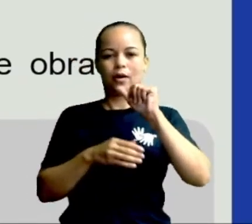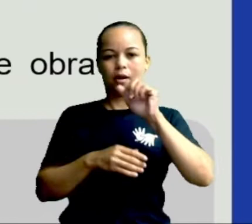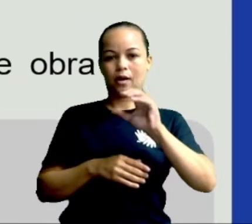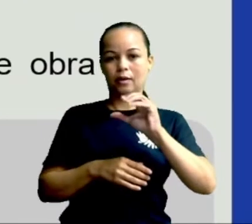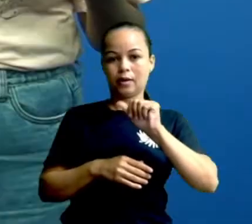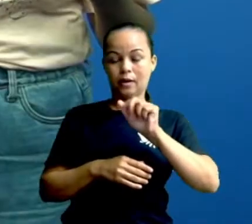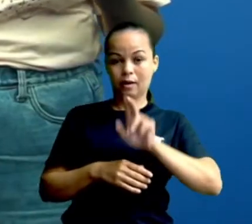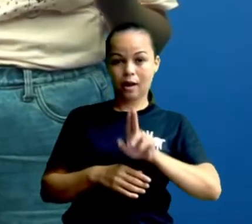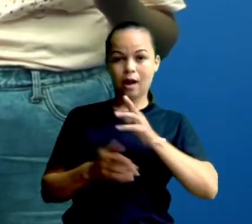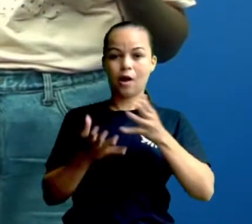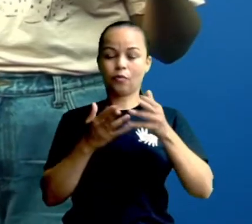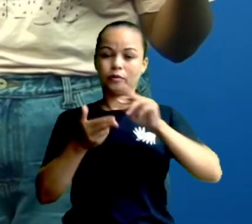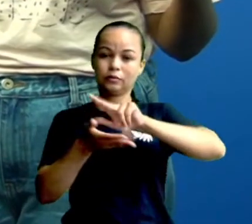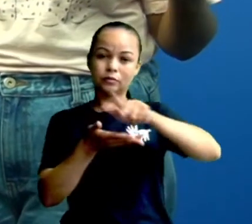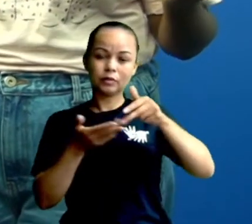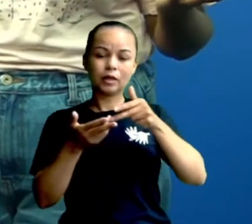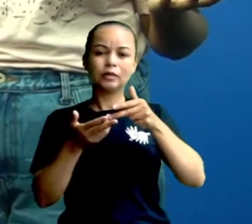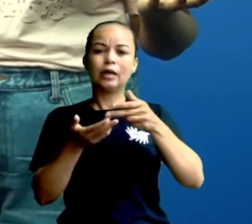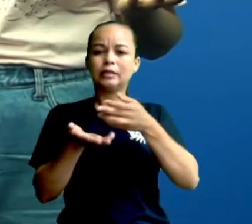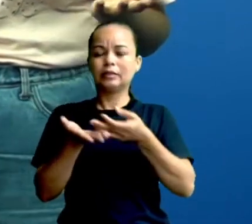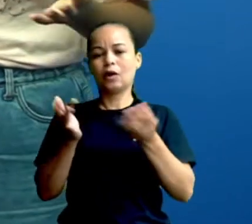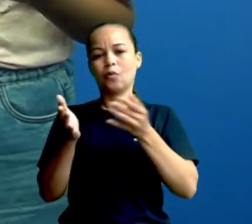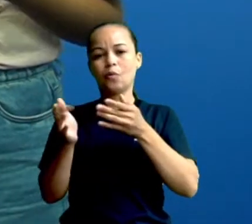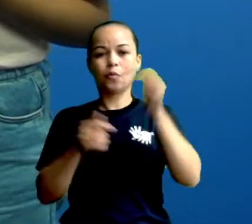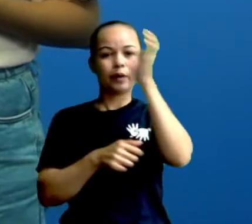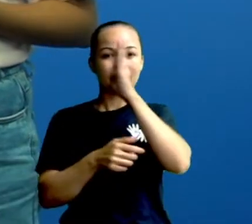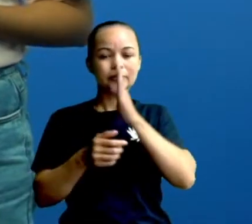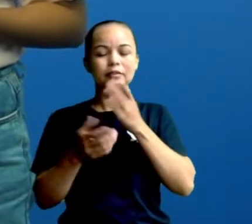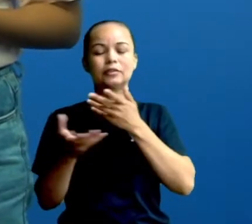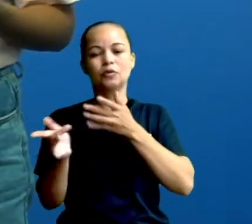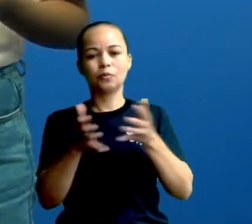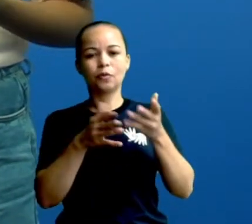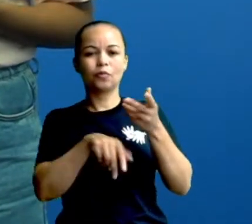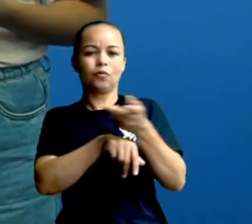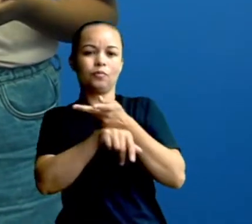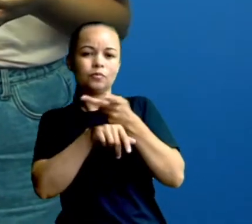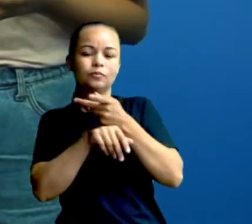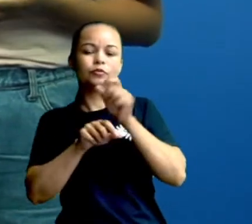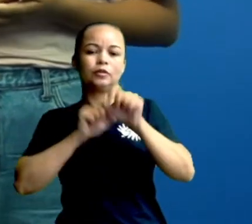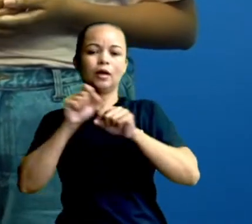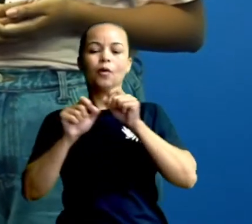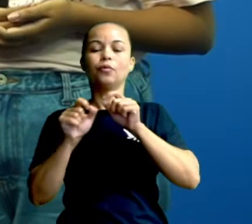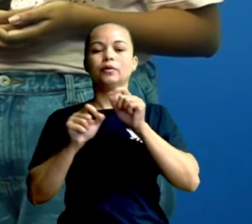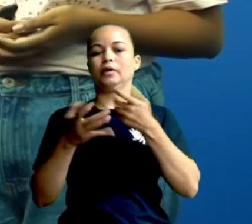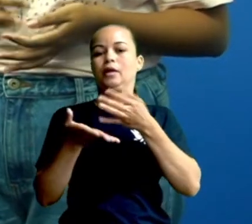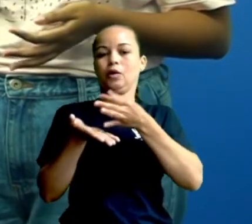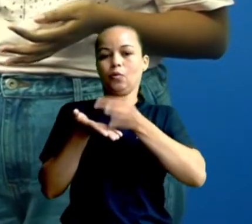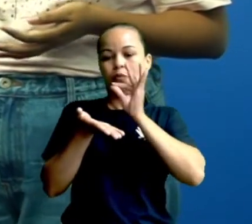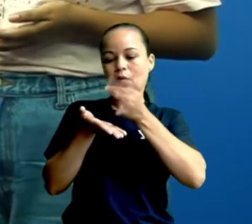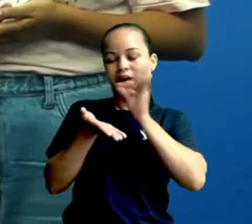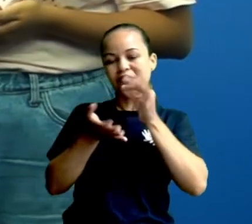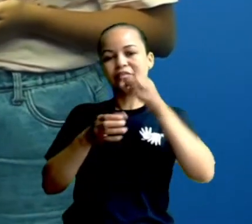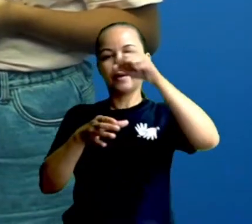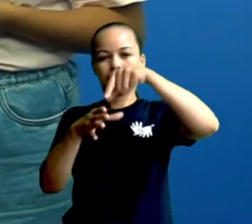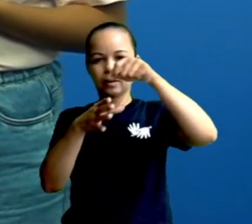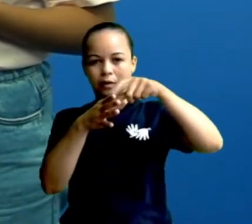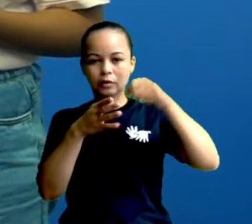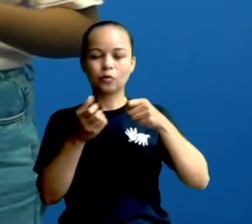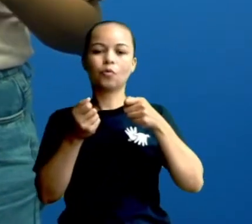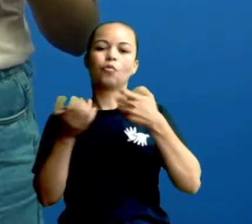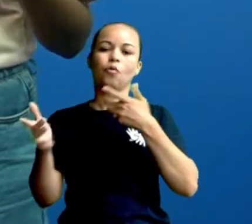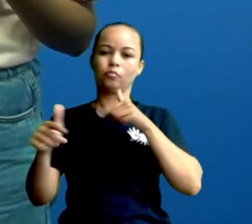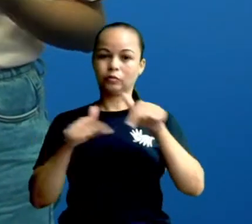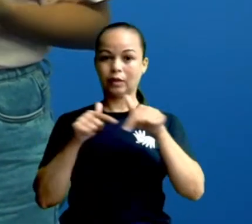produtos o Brasil precisou buscar uma outra alternativa e essa alternativa foi o plantio do café como